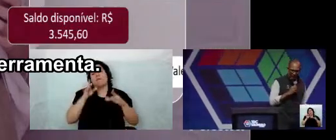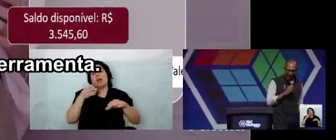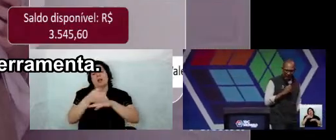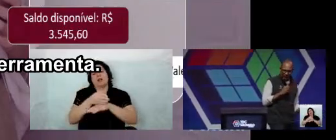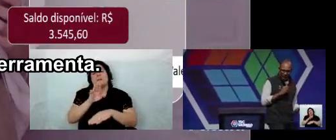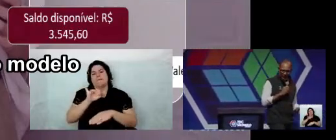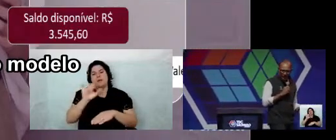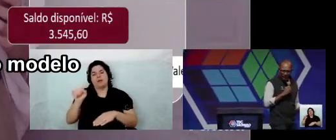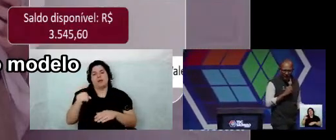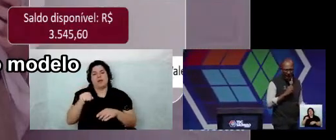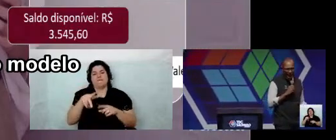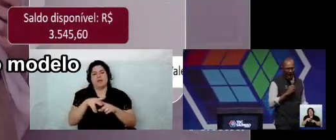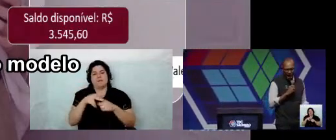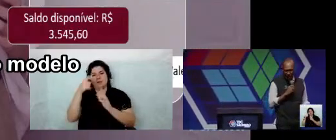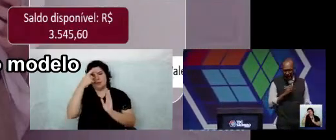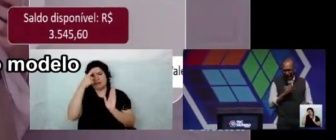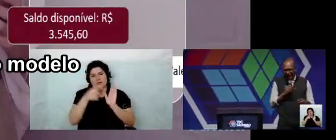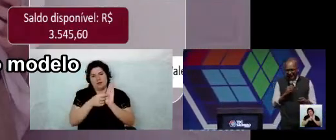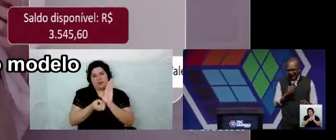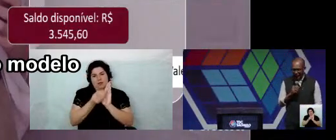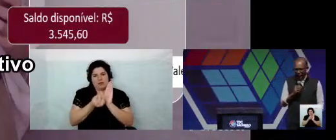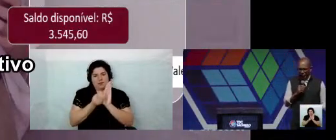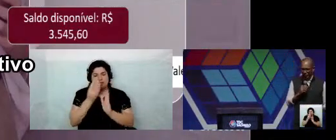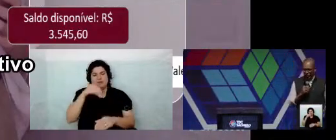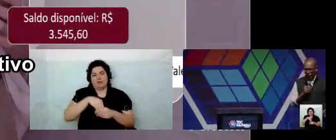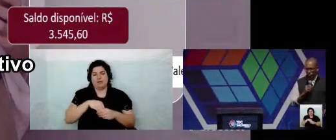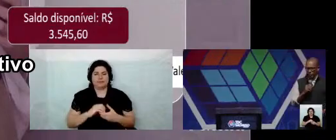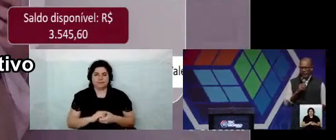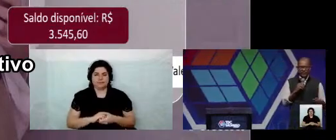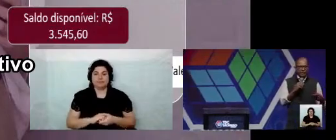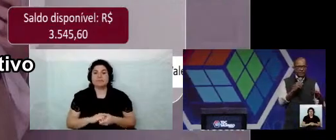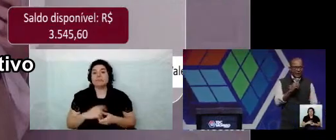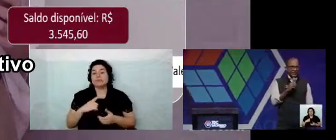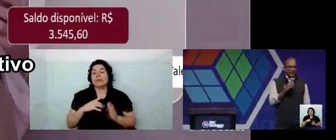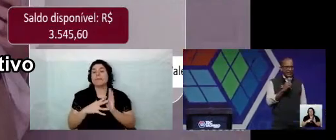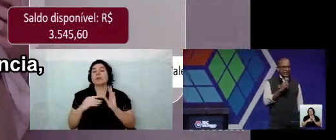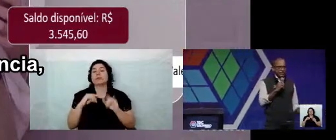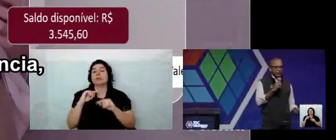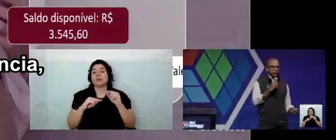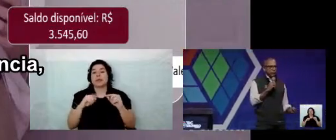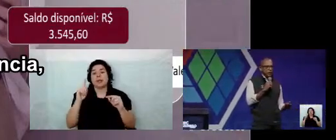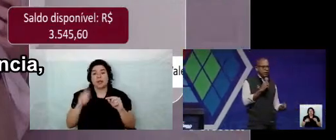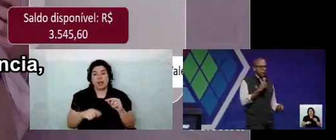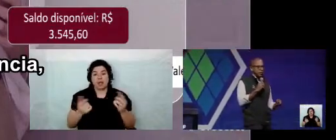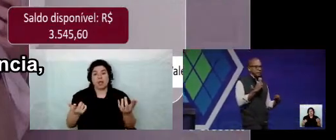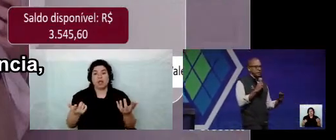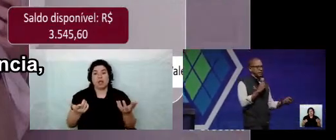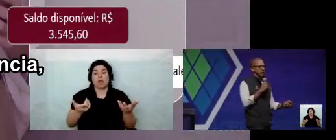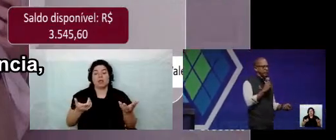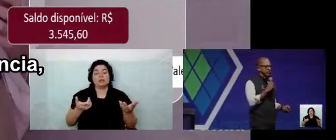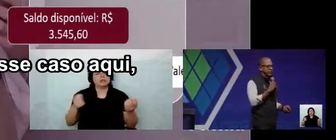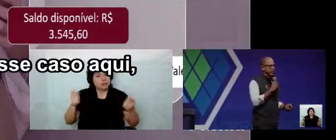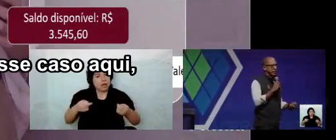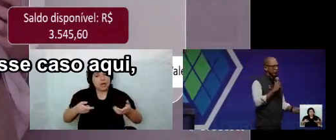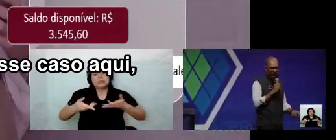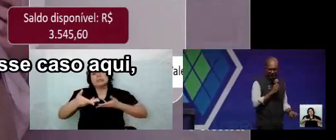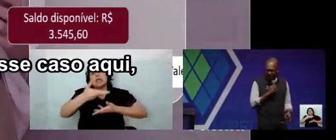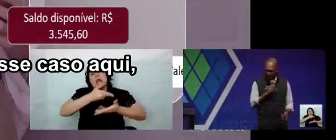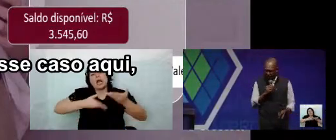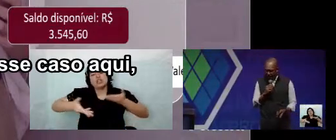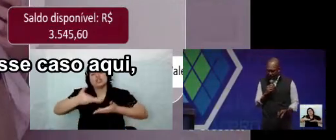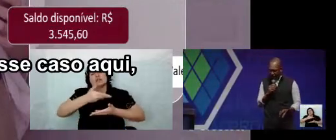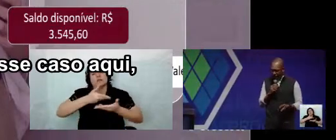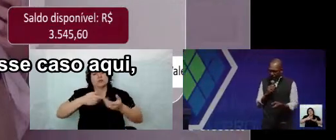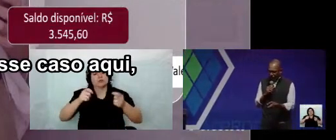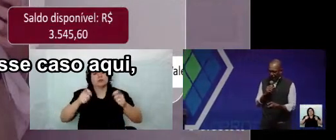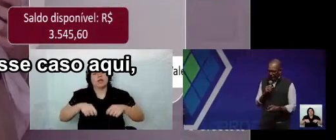essa ferramenta. Então, aqui ainda está no modelo onde ele está interativo e ele pode, na sequência, fazer